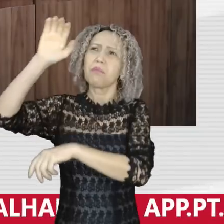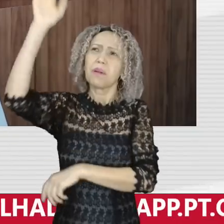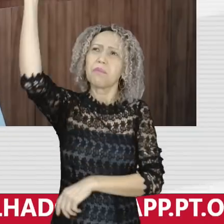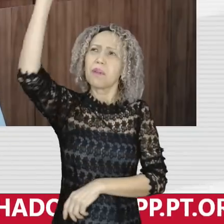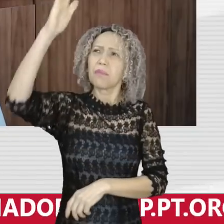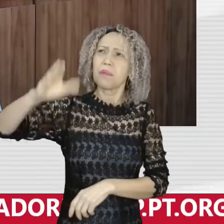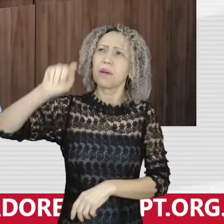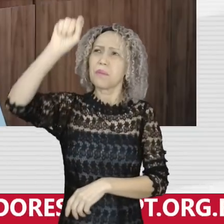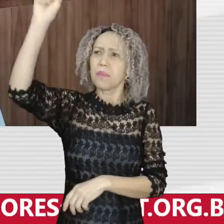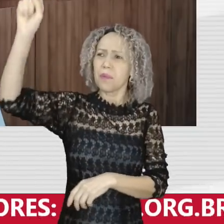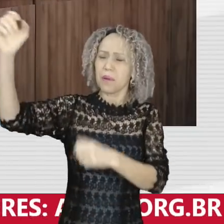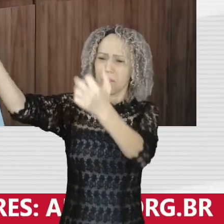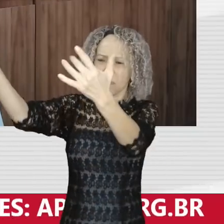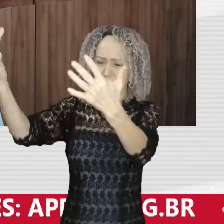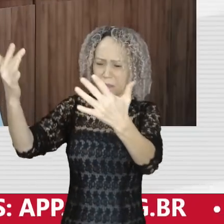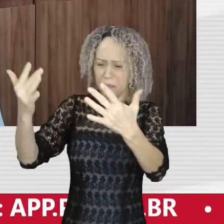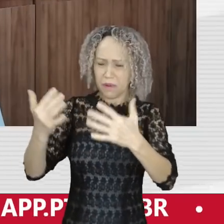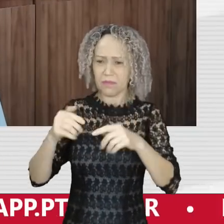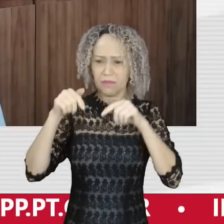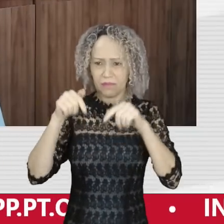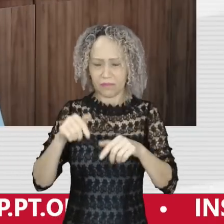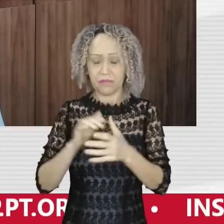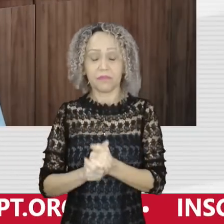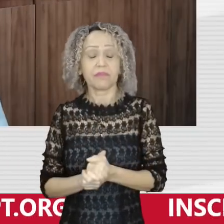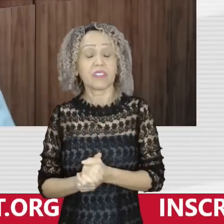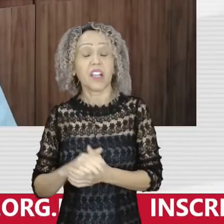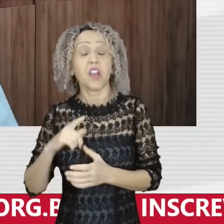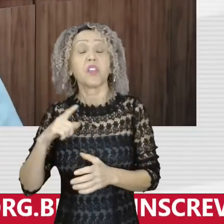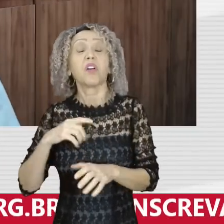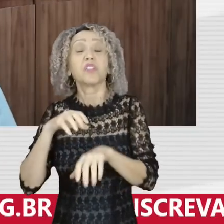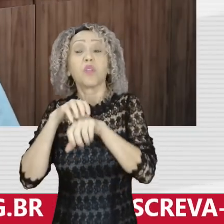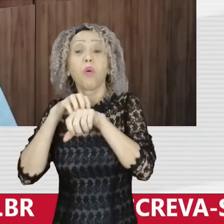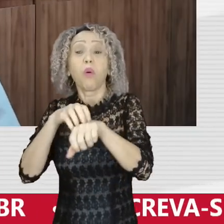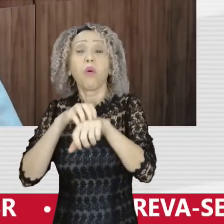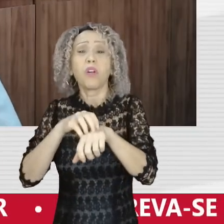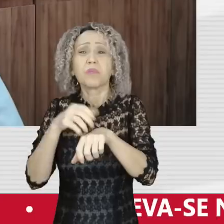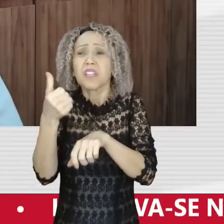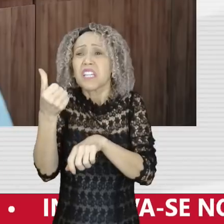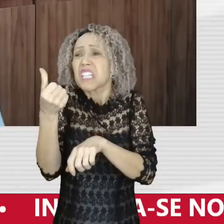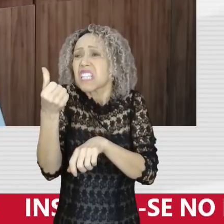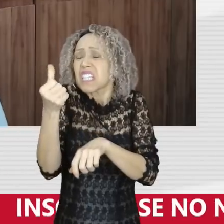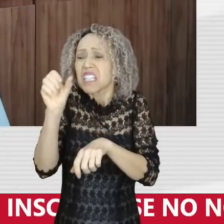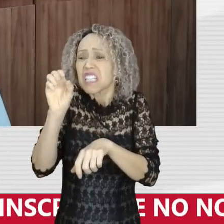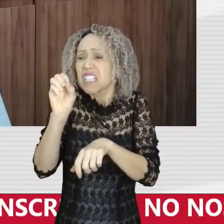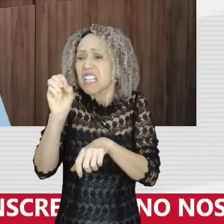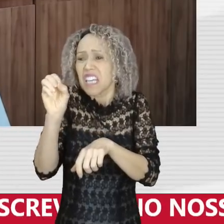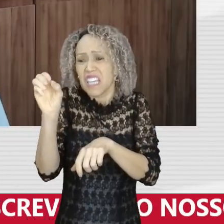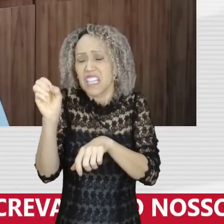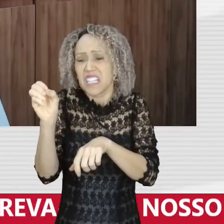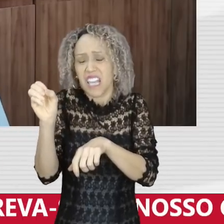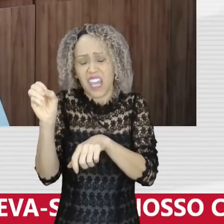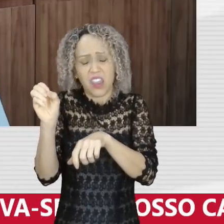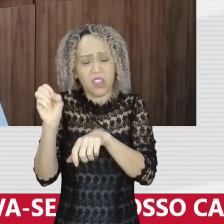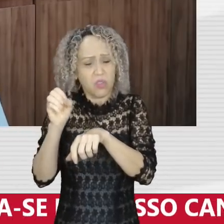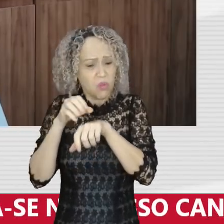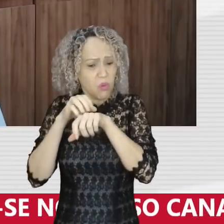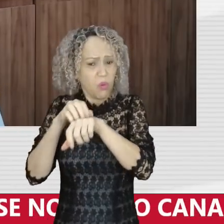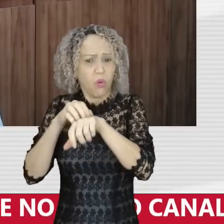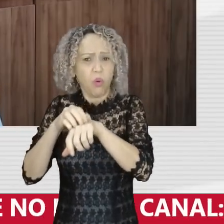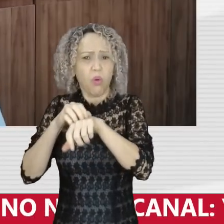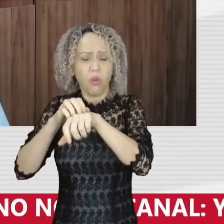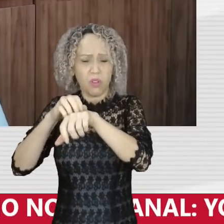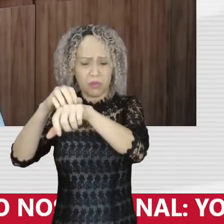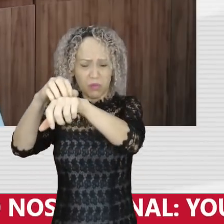caravana de 600 ônibus com 30 mil pessoas. Ou seja, professor, fala um pouco sobre a importância